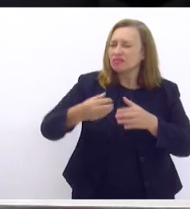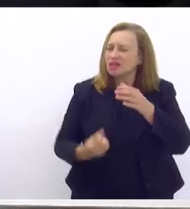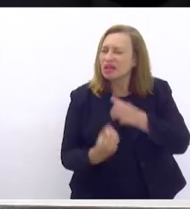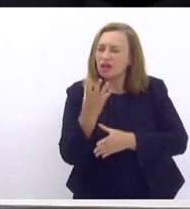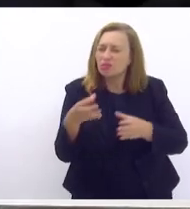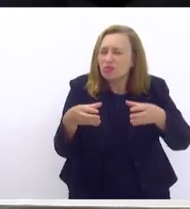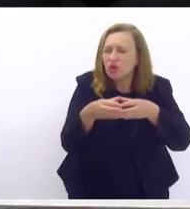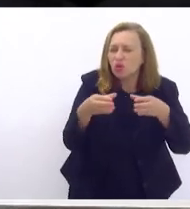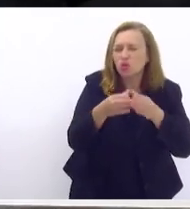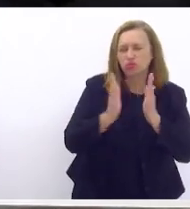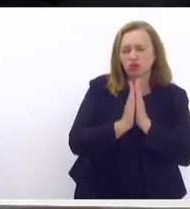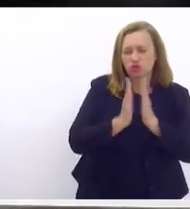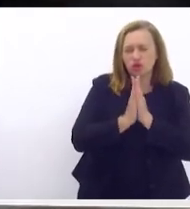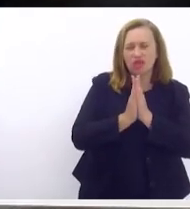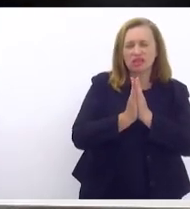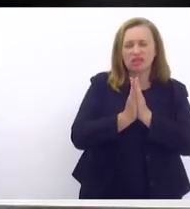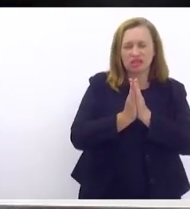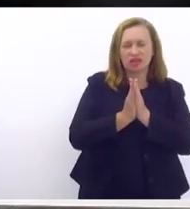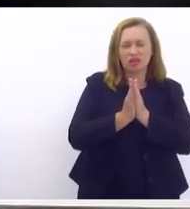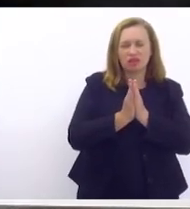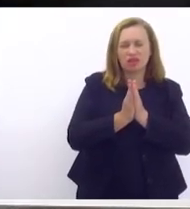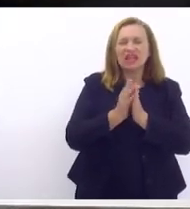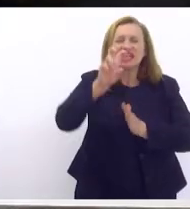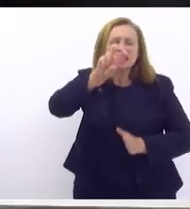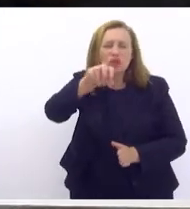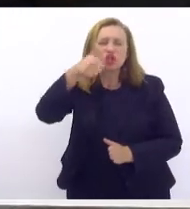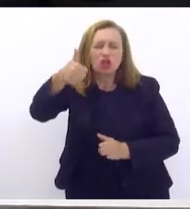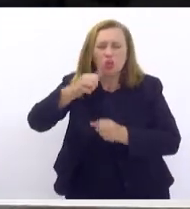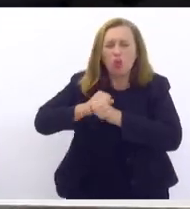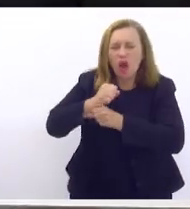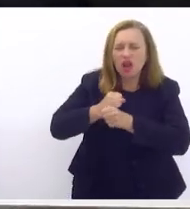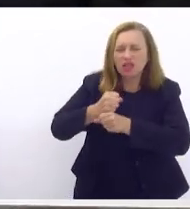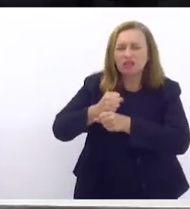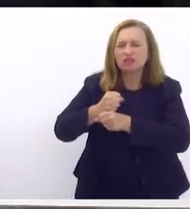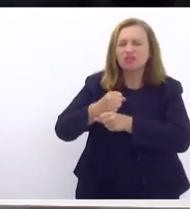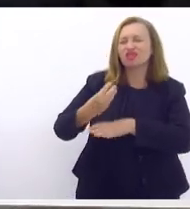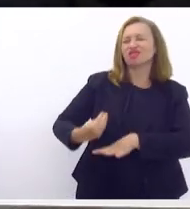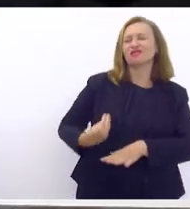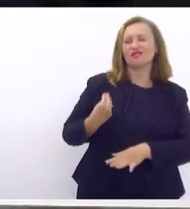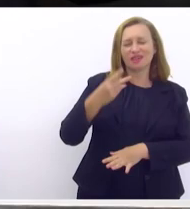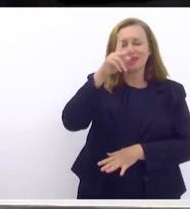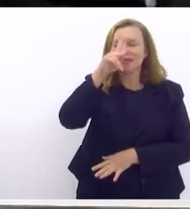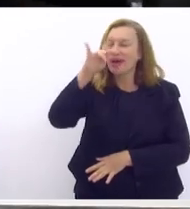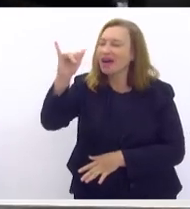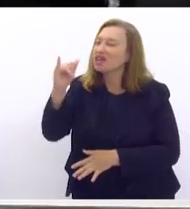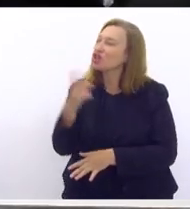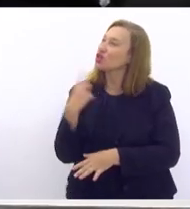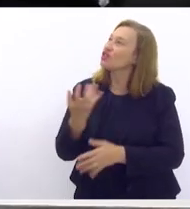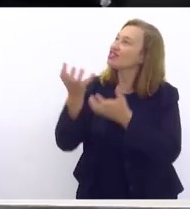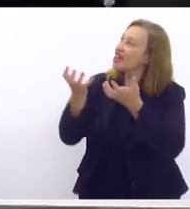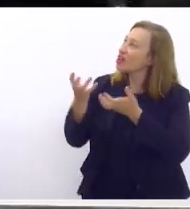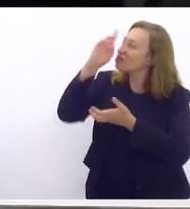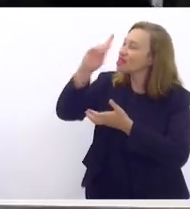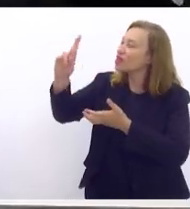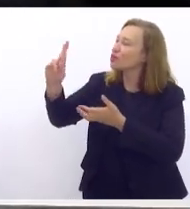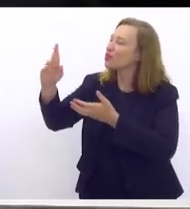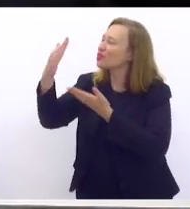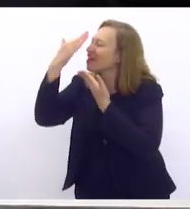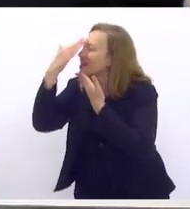fundações, colocaram as primeiras pedras nestes 51 anos de vida. Nós queremos te agradecer e